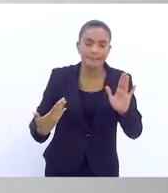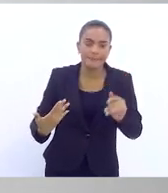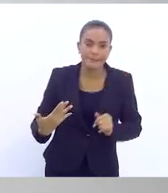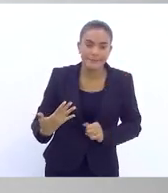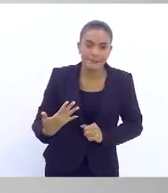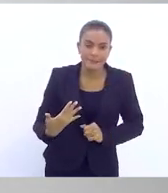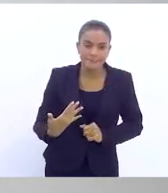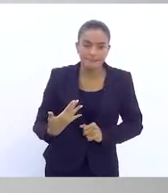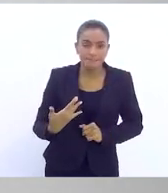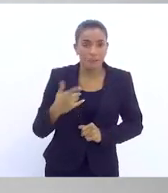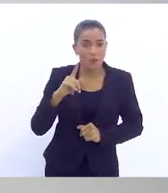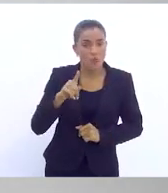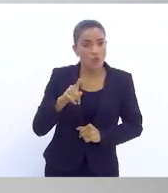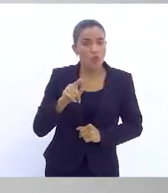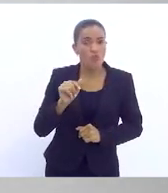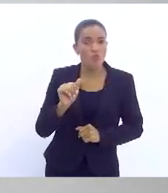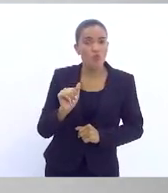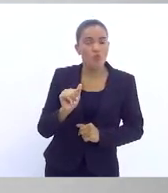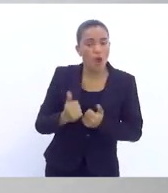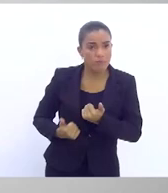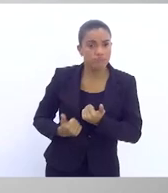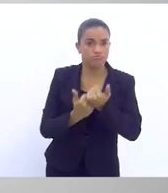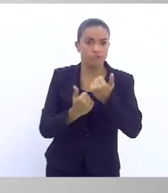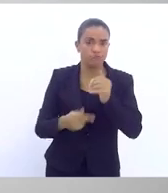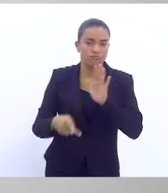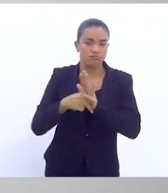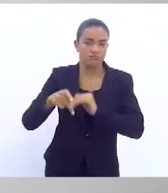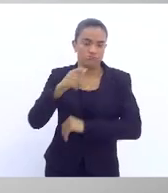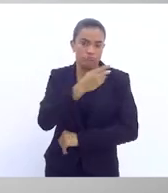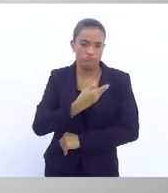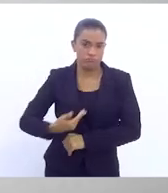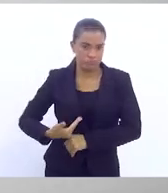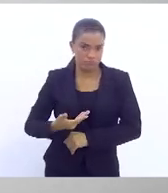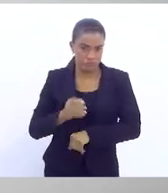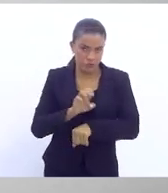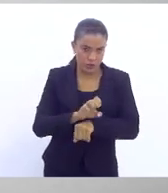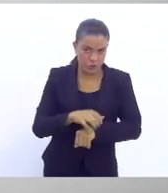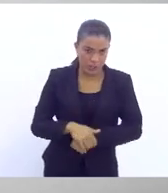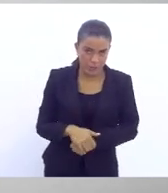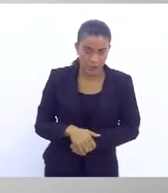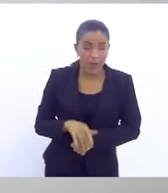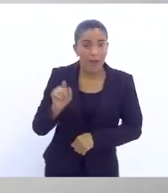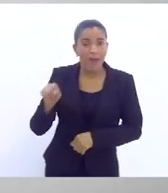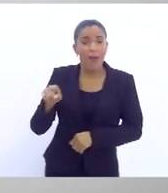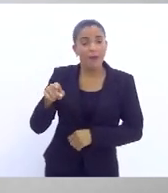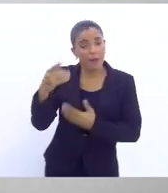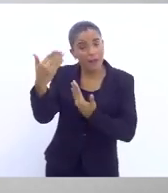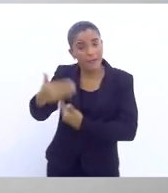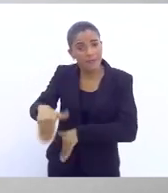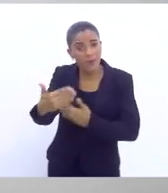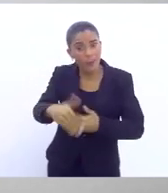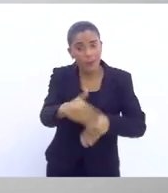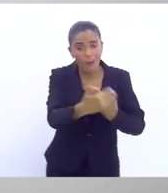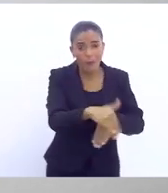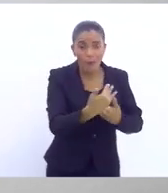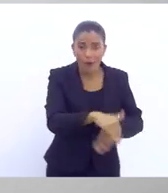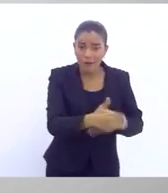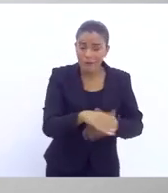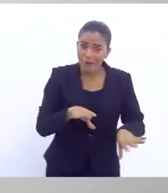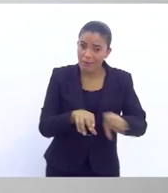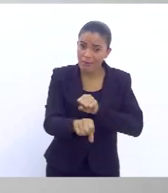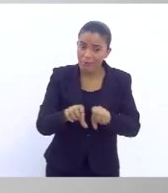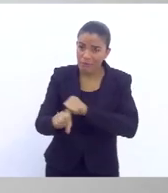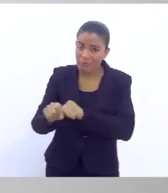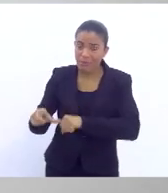um agente do Estado e a gente do estado é aquele que fez concurso é qualificado e tem